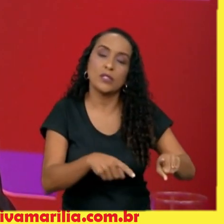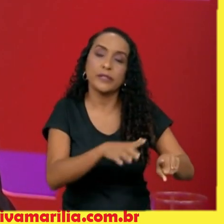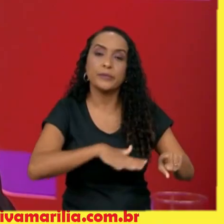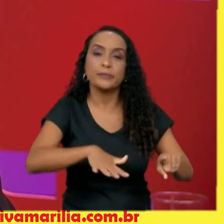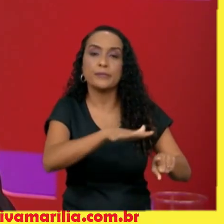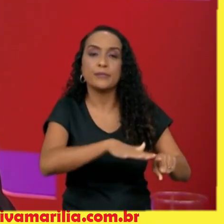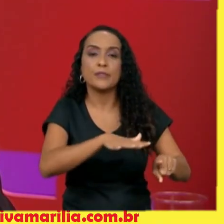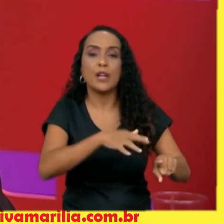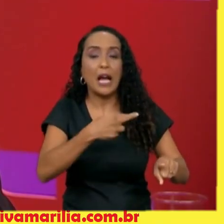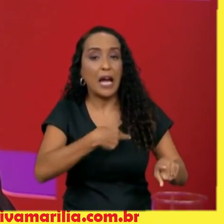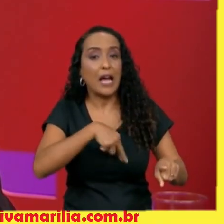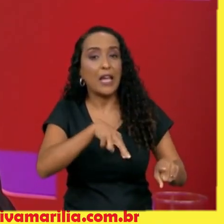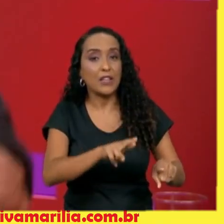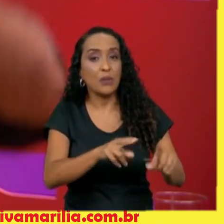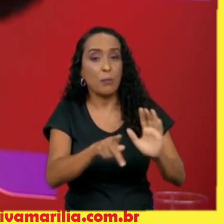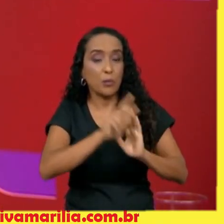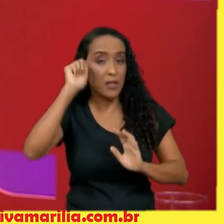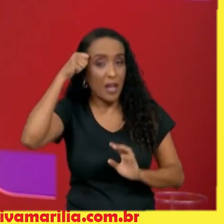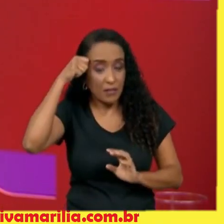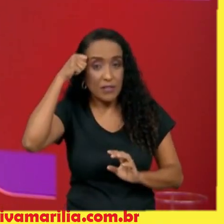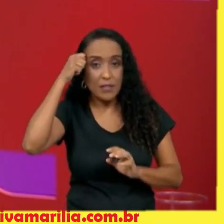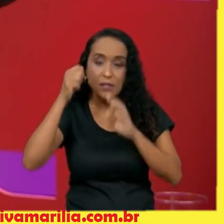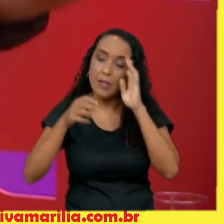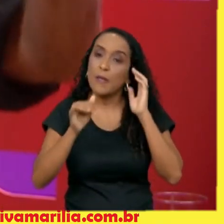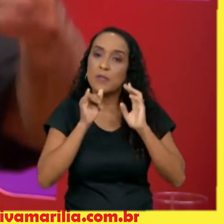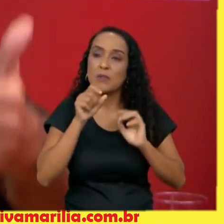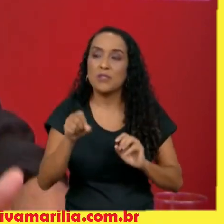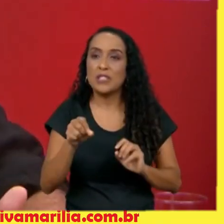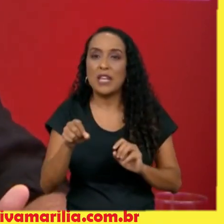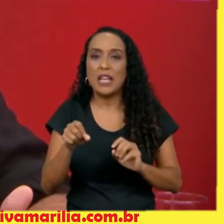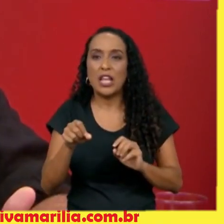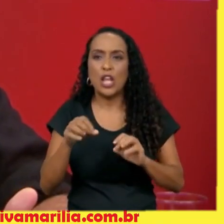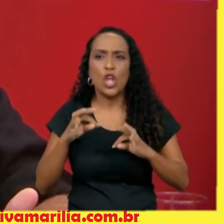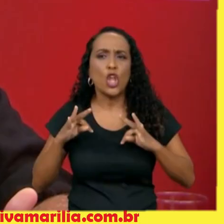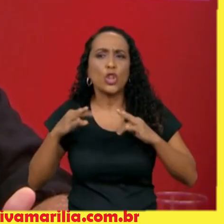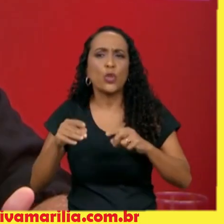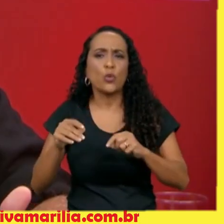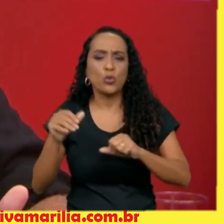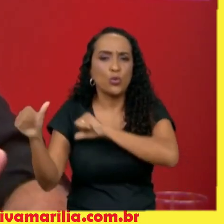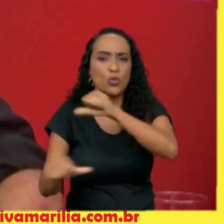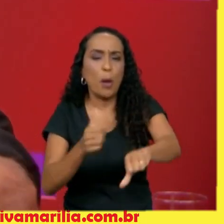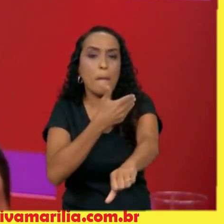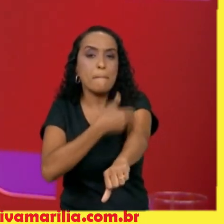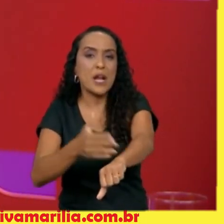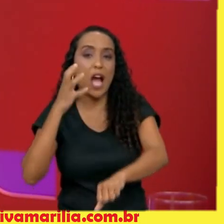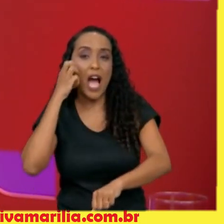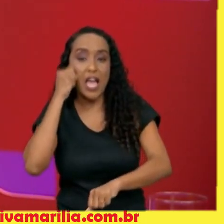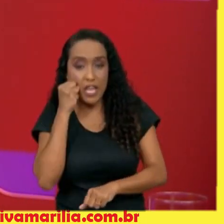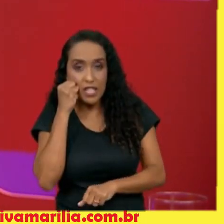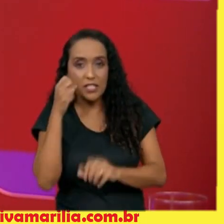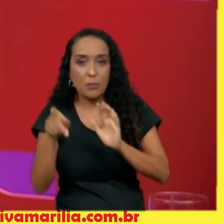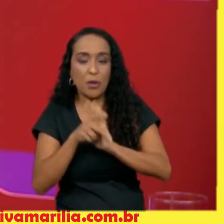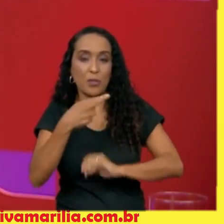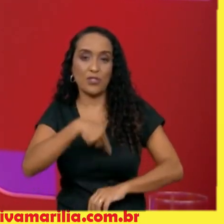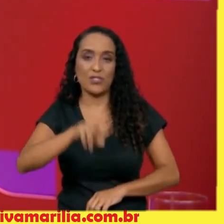a religiosidade africana. É como se você embranquecesse a herança